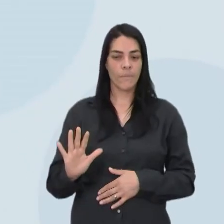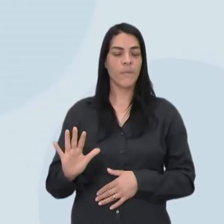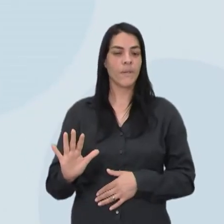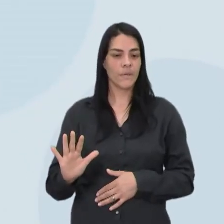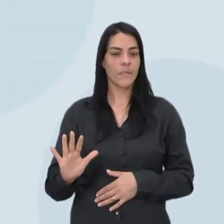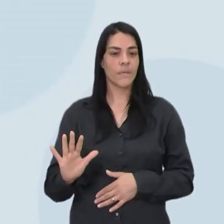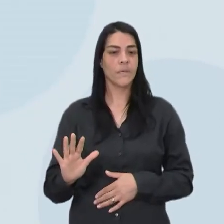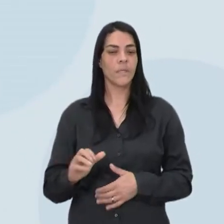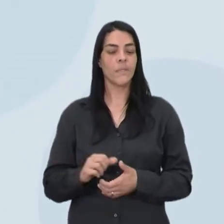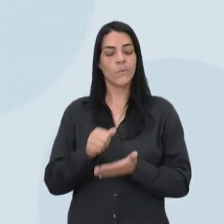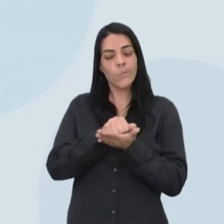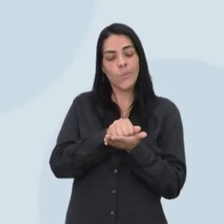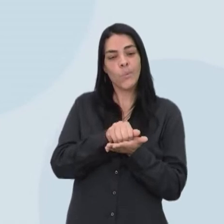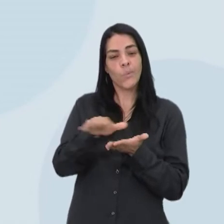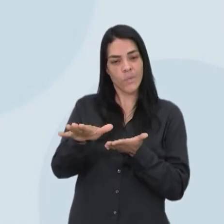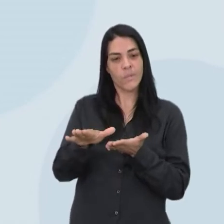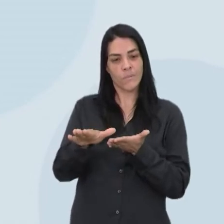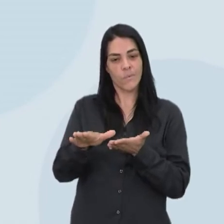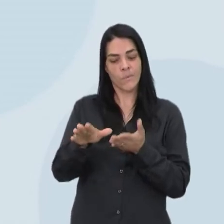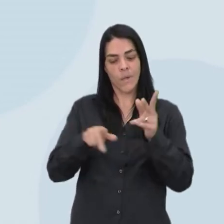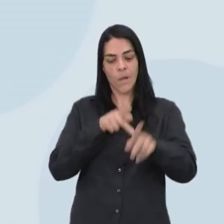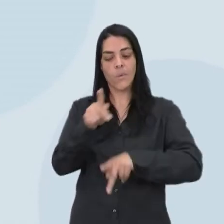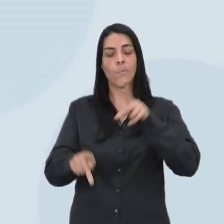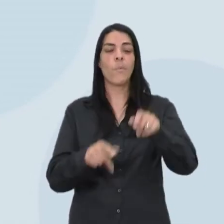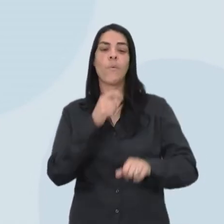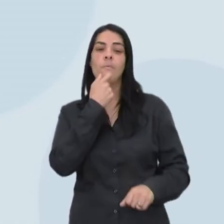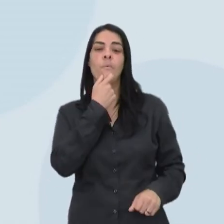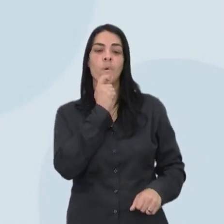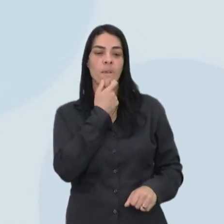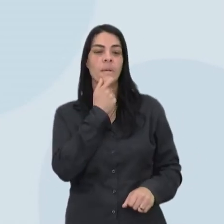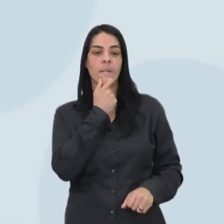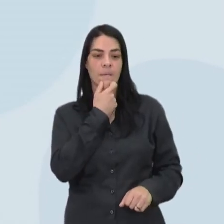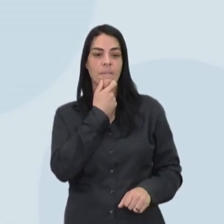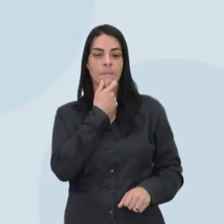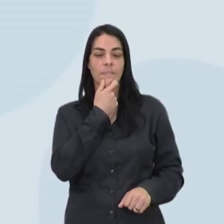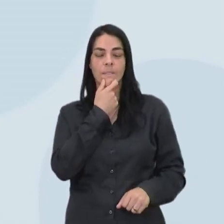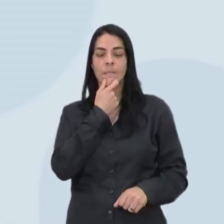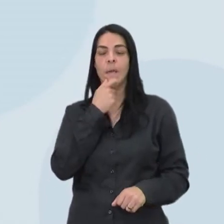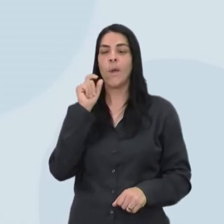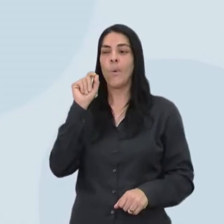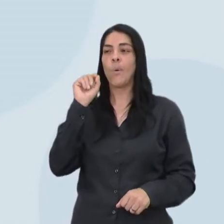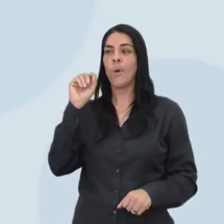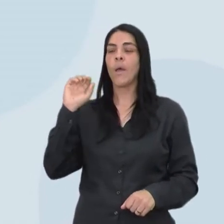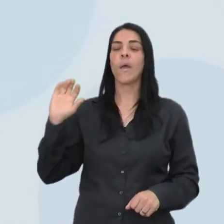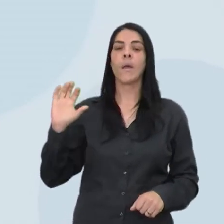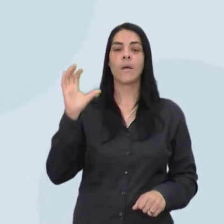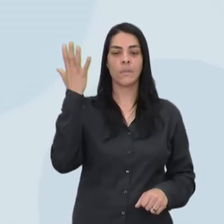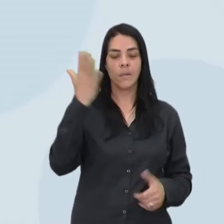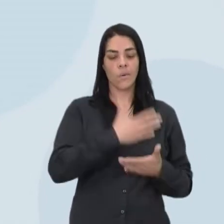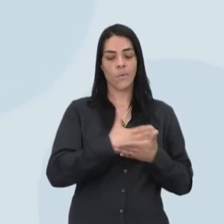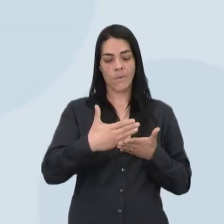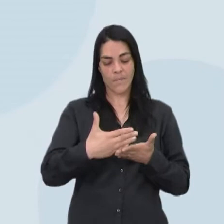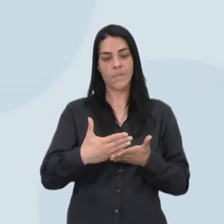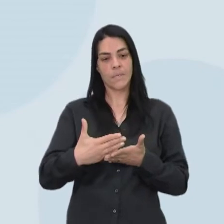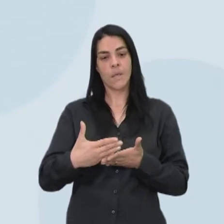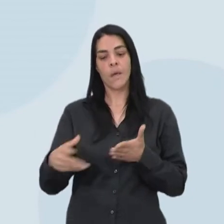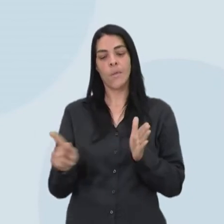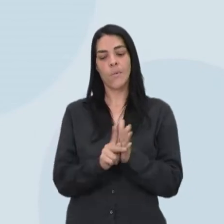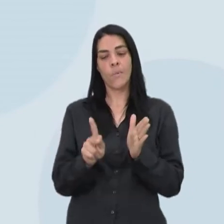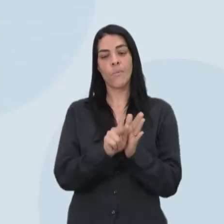chamado, expulsaram aí os ingleses e realmente começaram um governo próprio, tal,